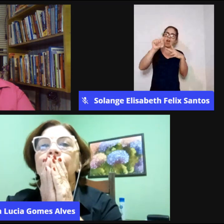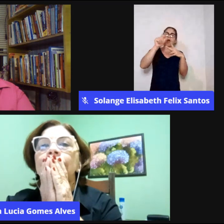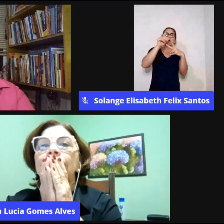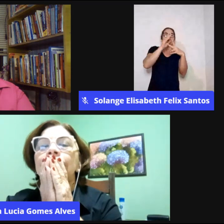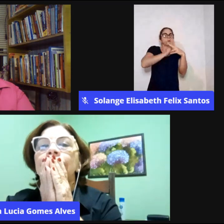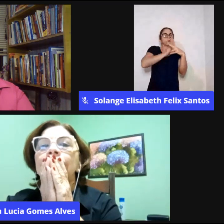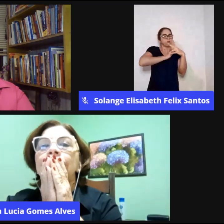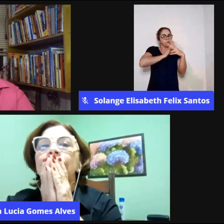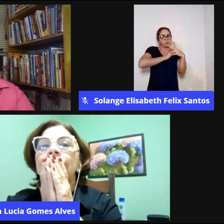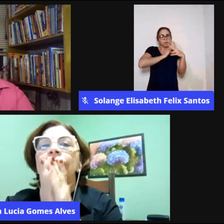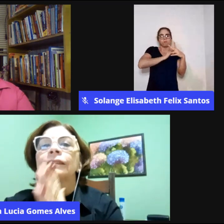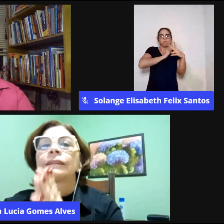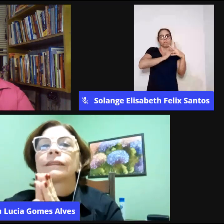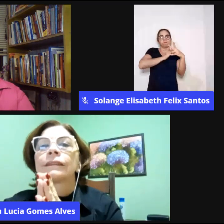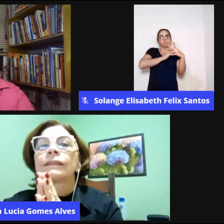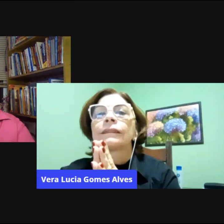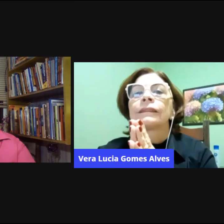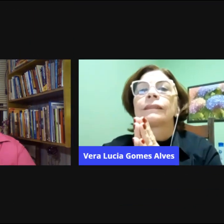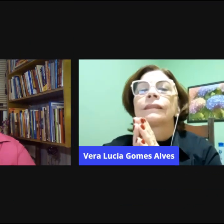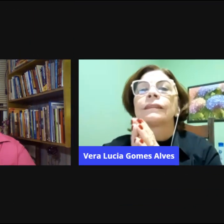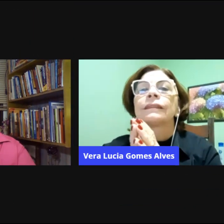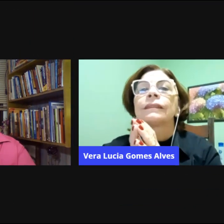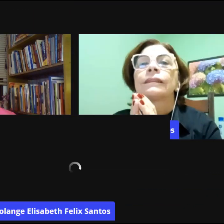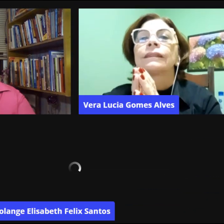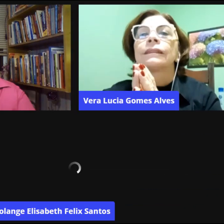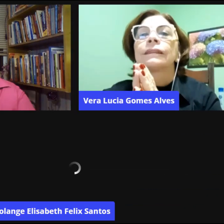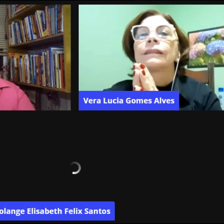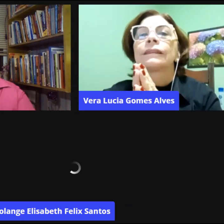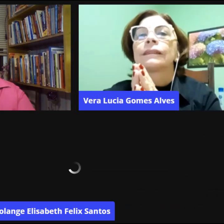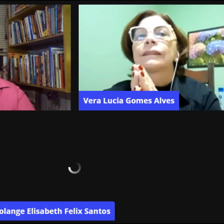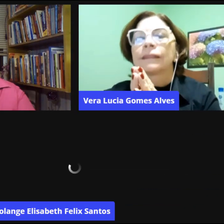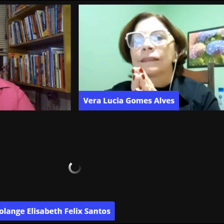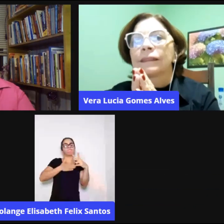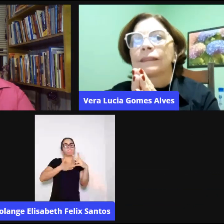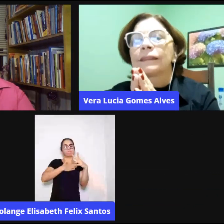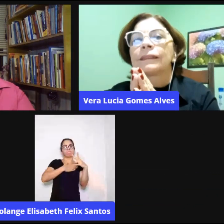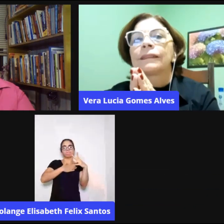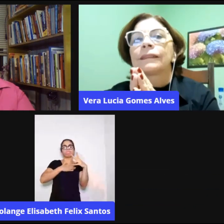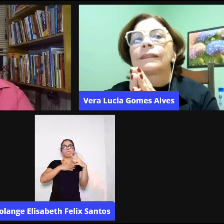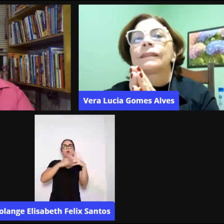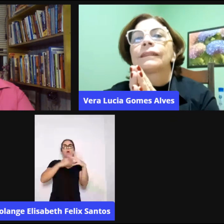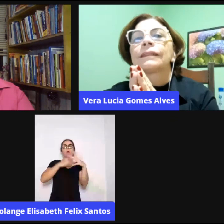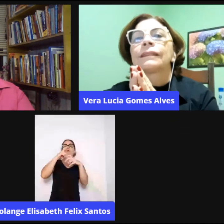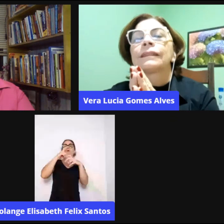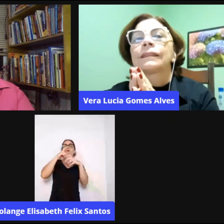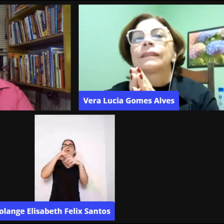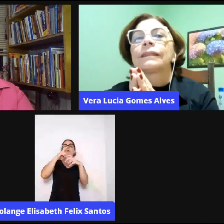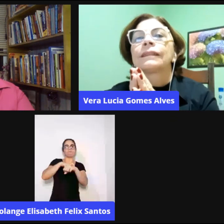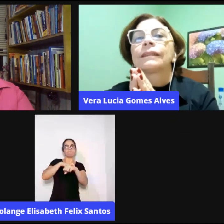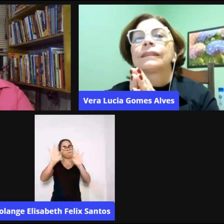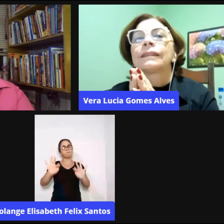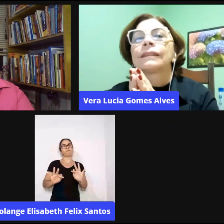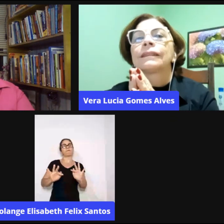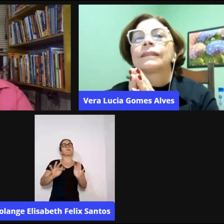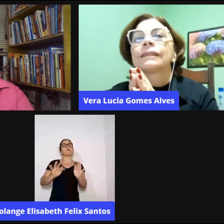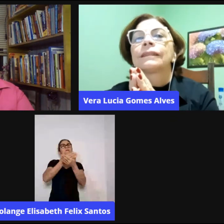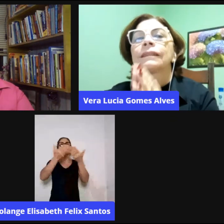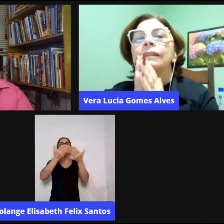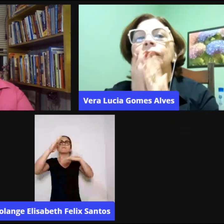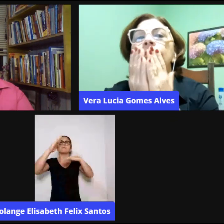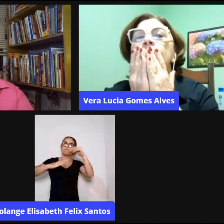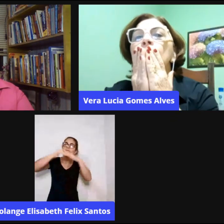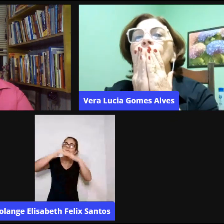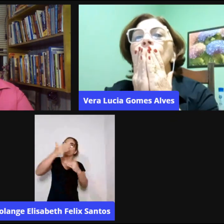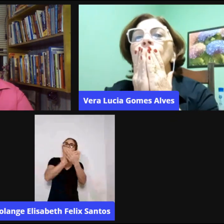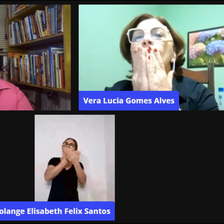muito consternado com esse momento, mas muito feliz de ter tantos profissionais como vocês. Do fundo